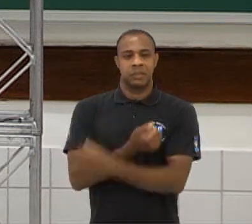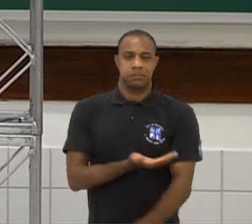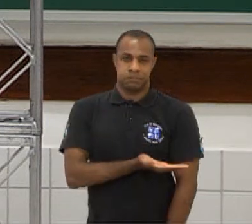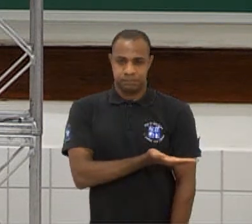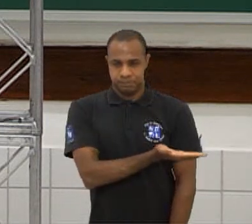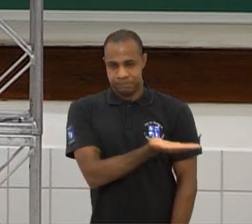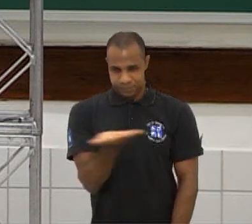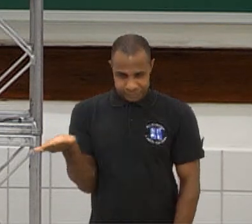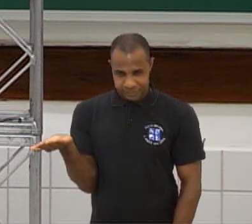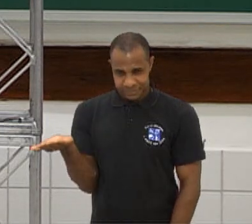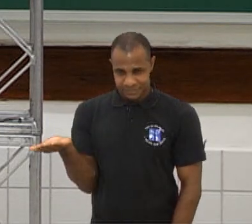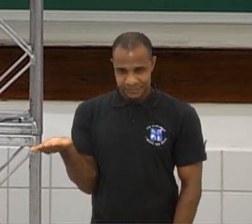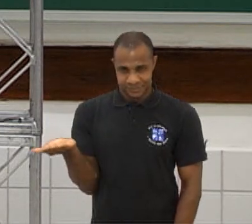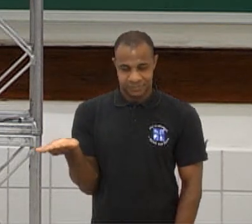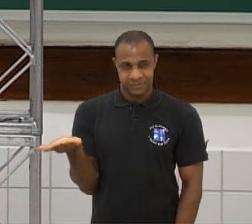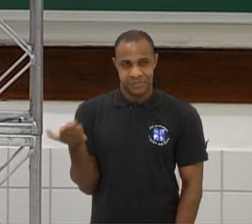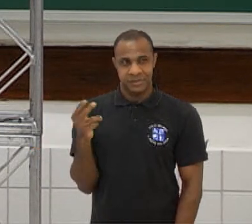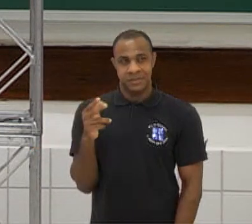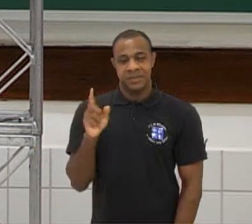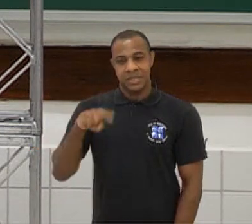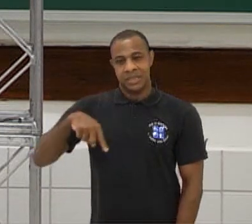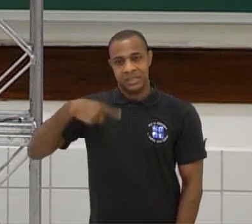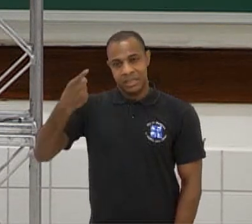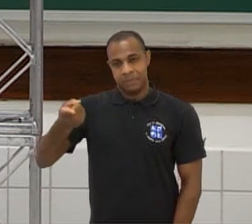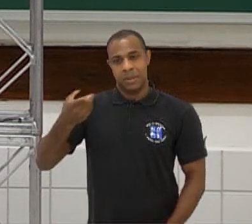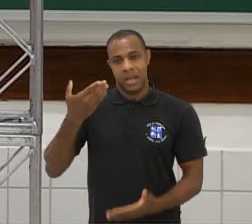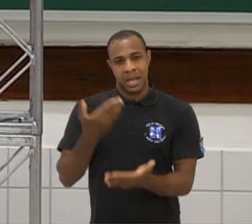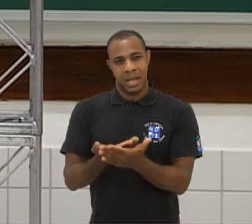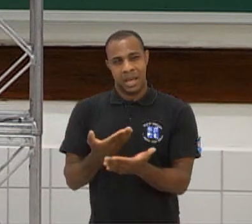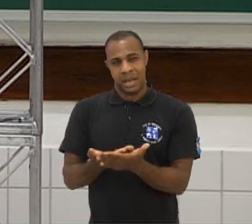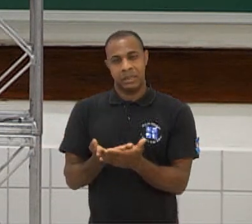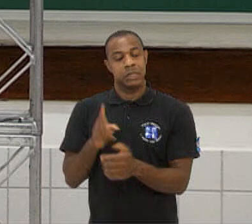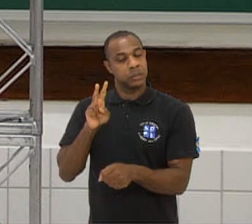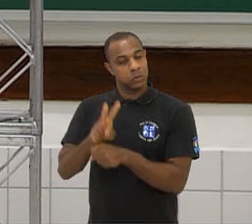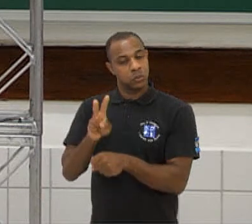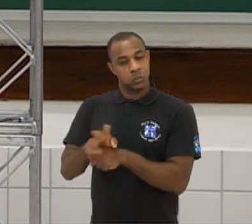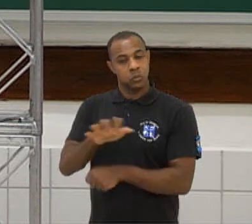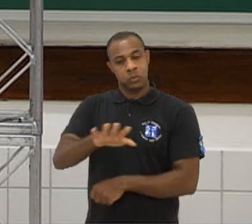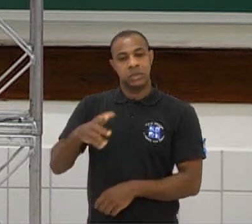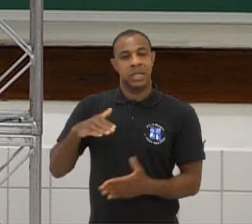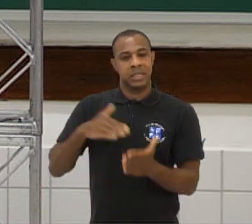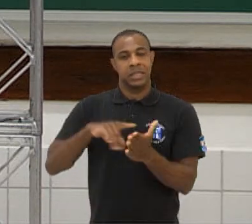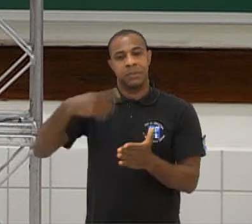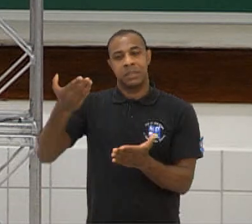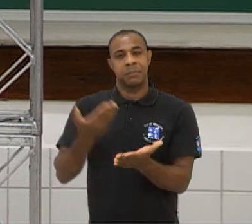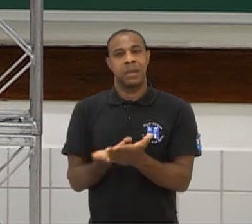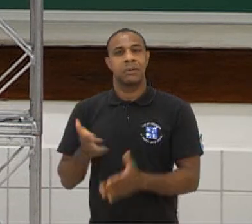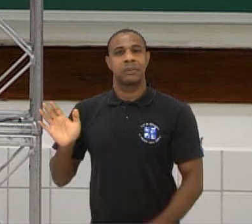virtual. Nos vemos na próxima e se cuidem. Até mais!